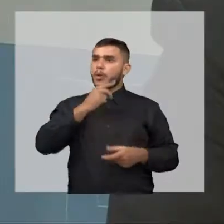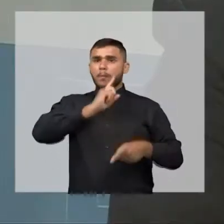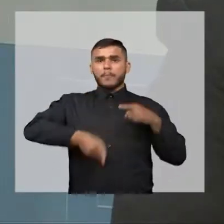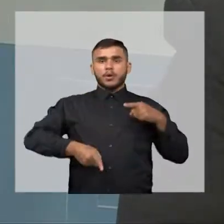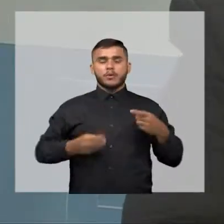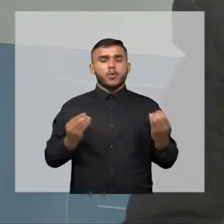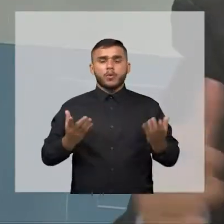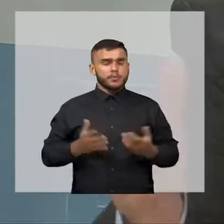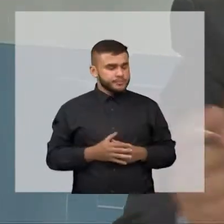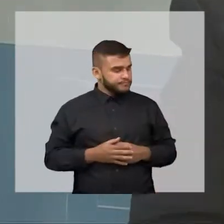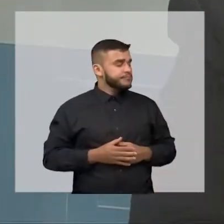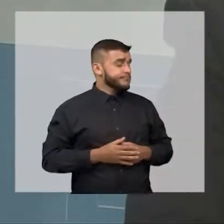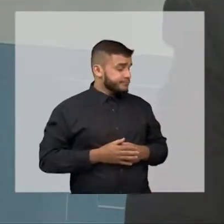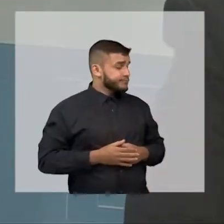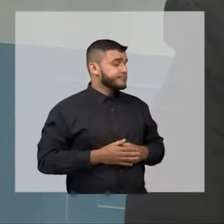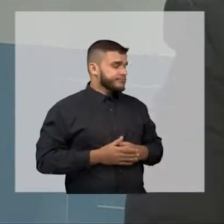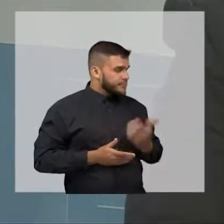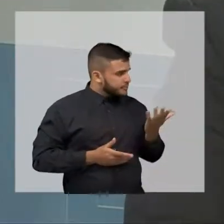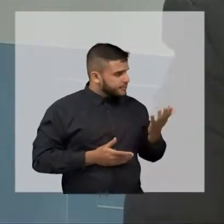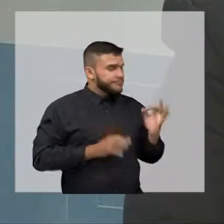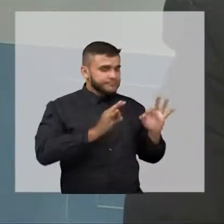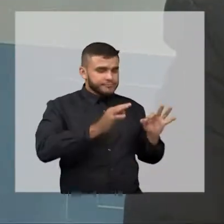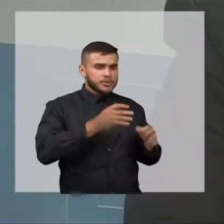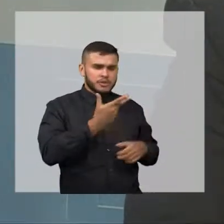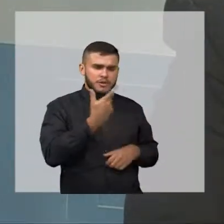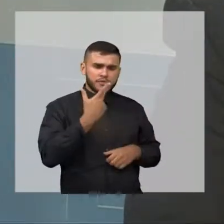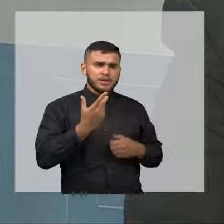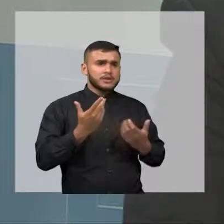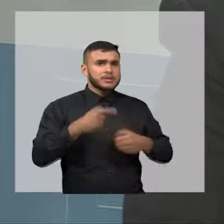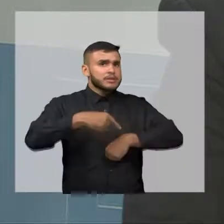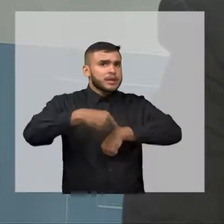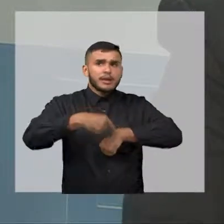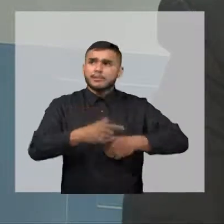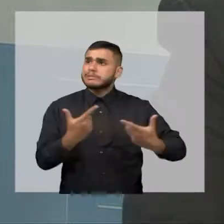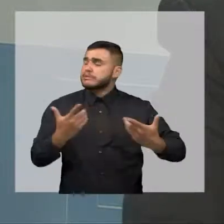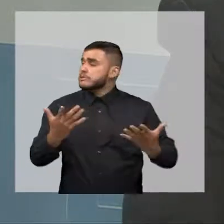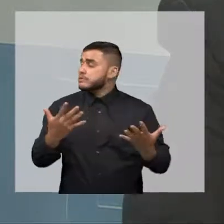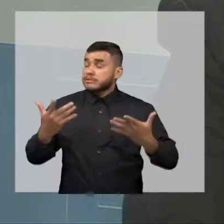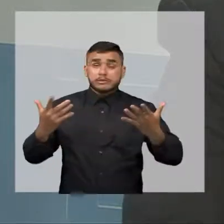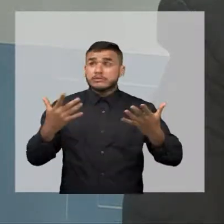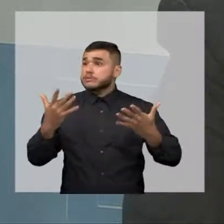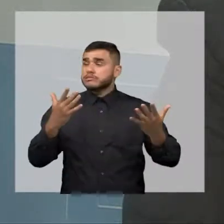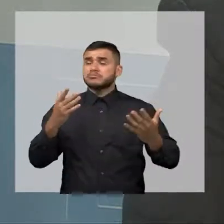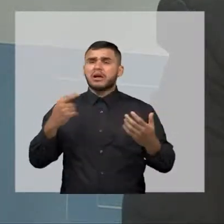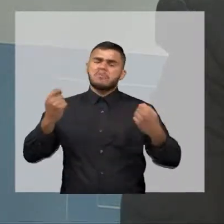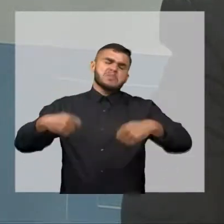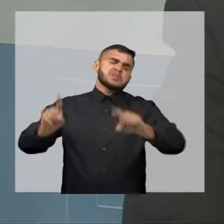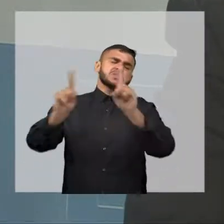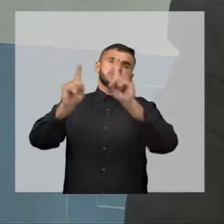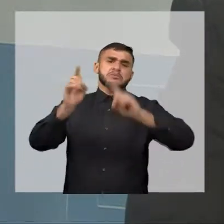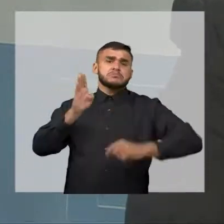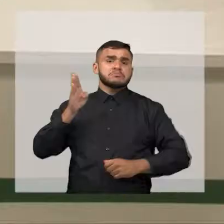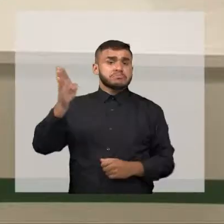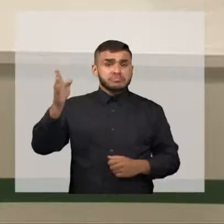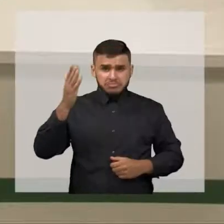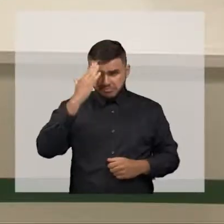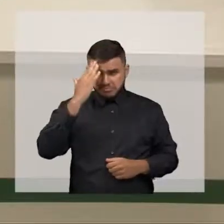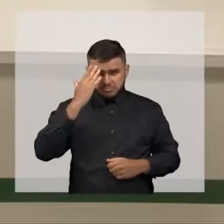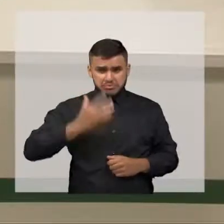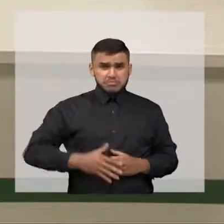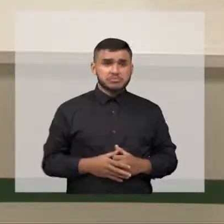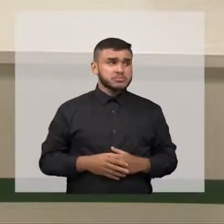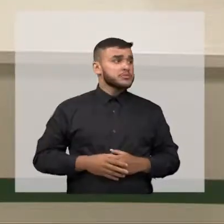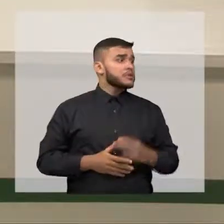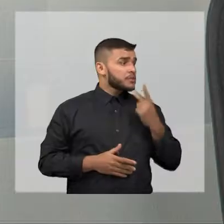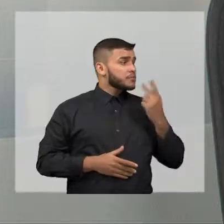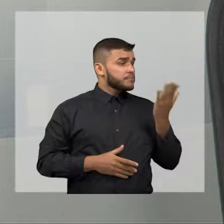não fez, para a gente iniciar esse processo, a senhora não fez por falta de tempo ou porque achou que não era necessário? Na